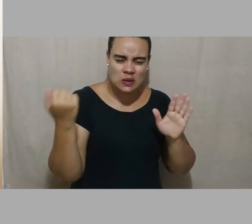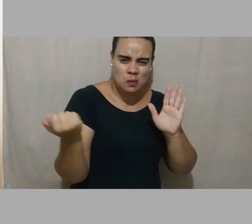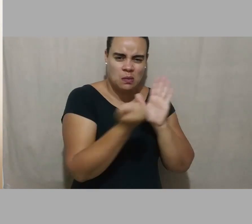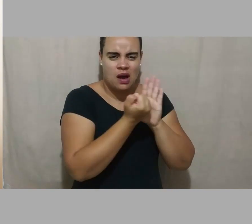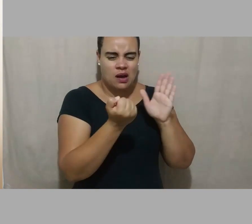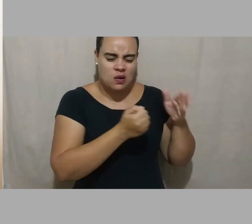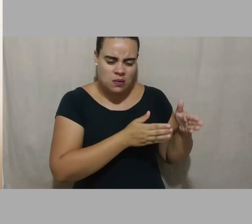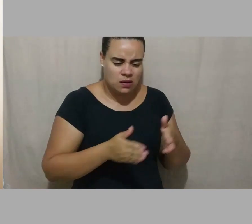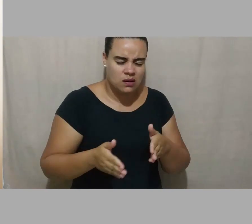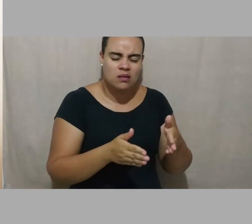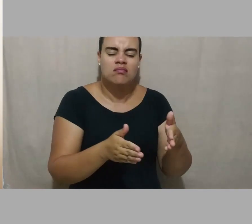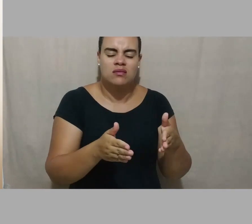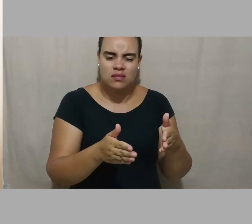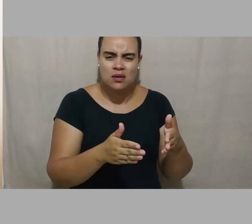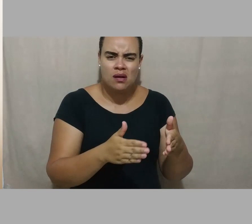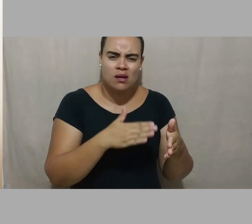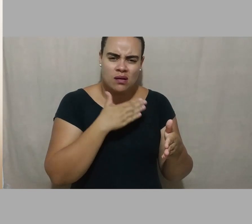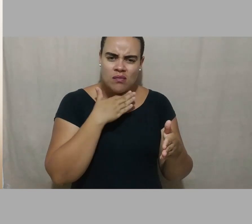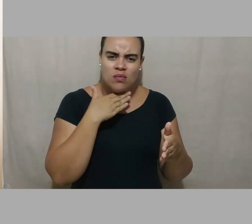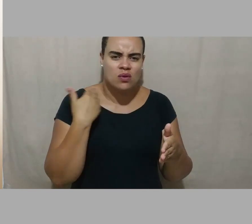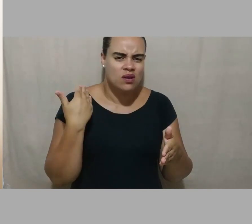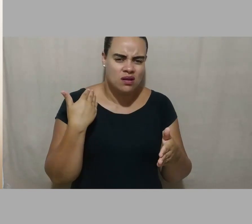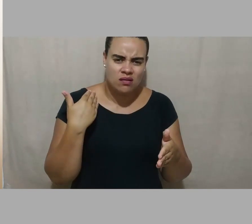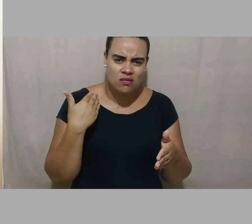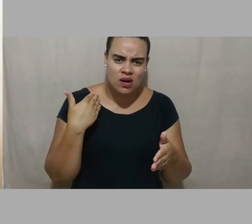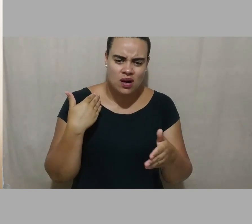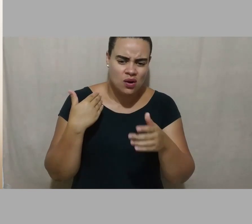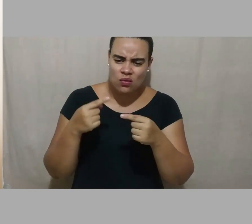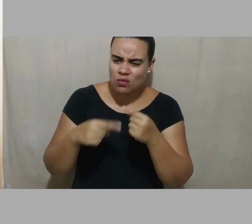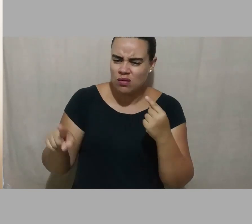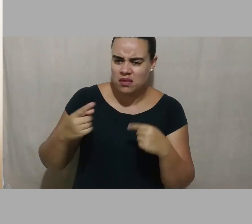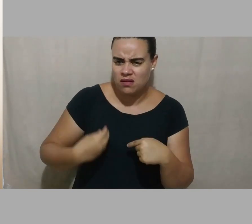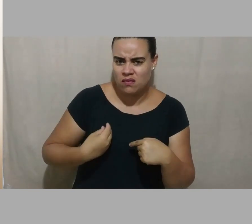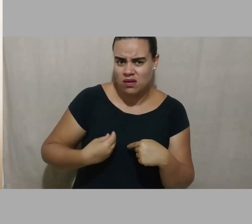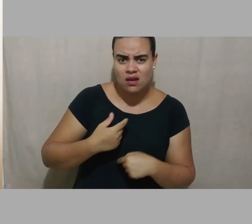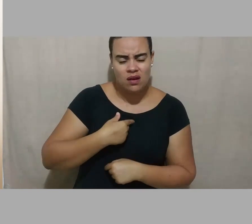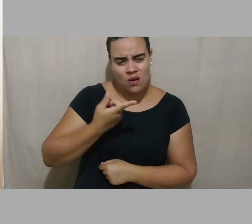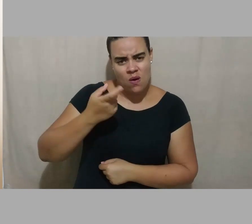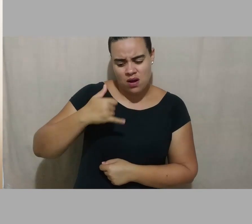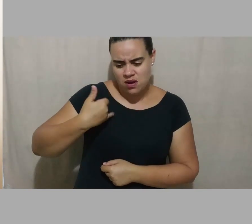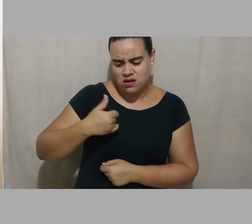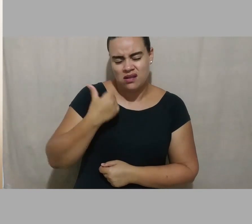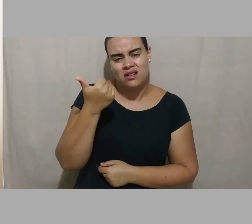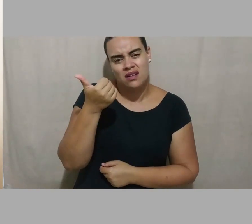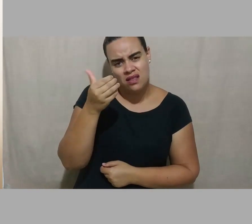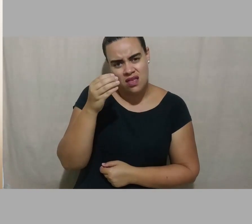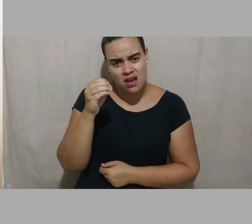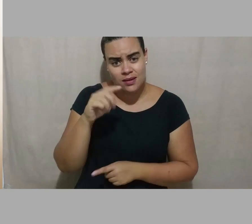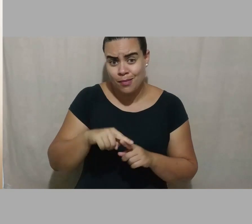sangue quente marcou em seu percurso. Morreu que não deveria ter vivido. Eu tinha 10 anos de